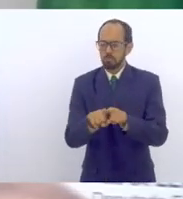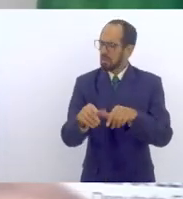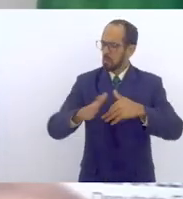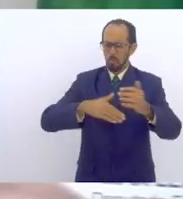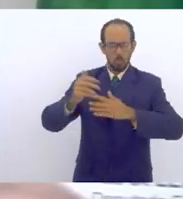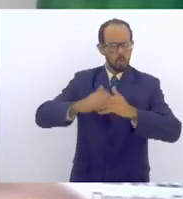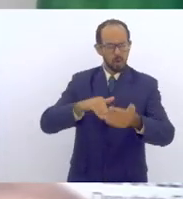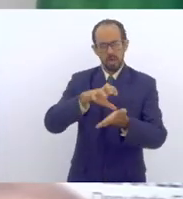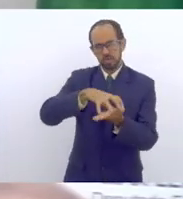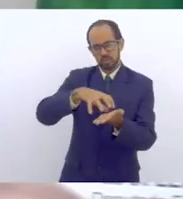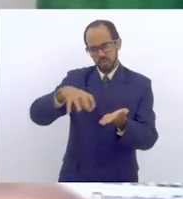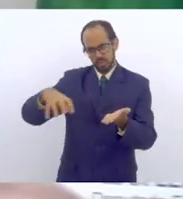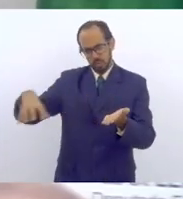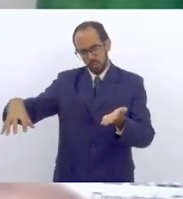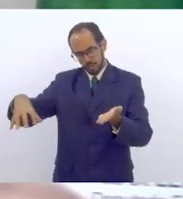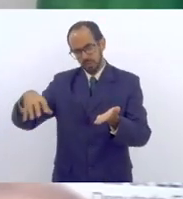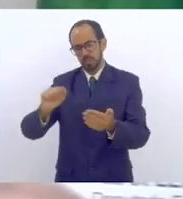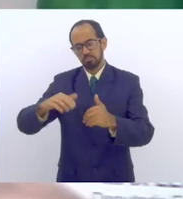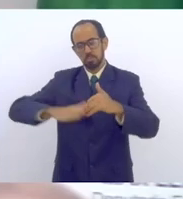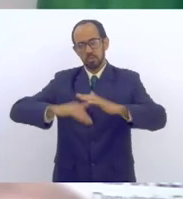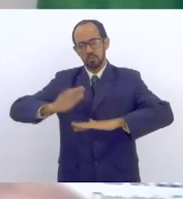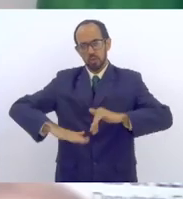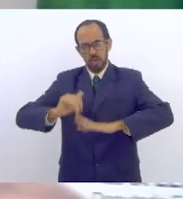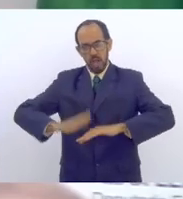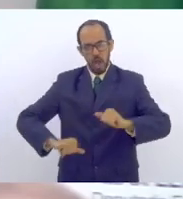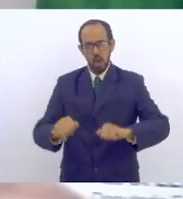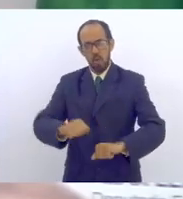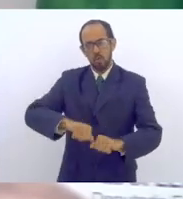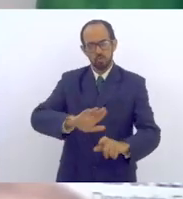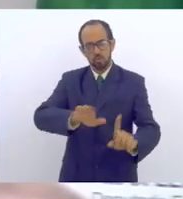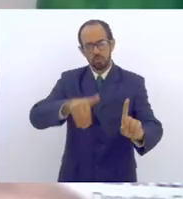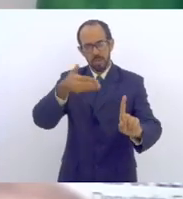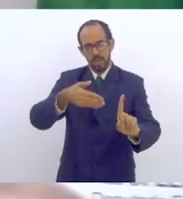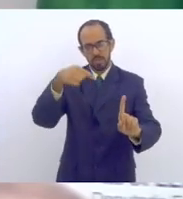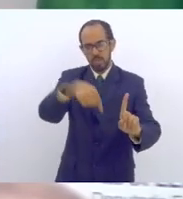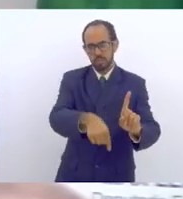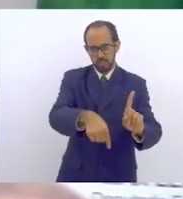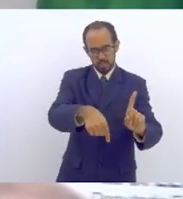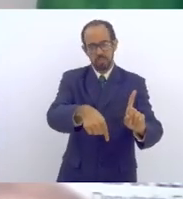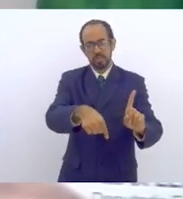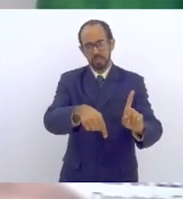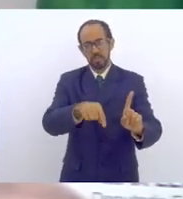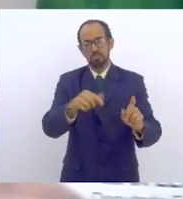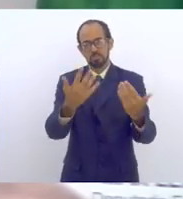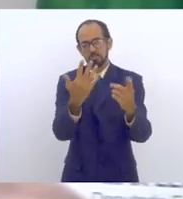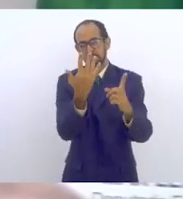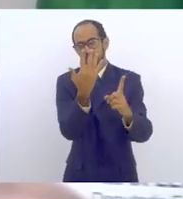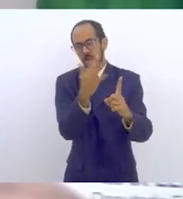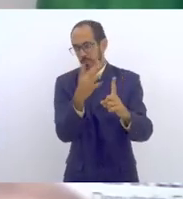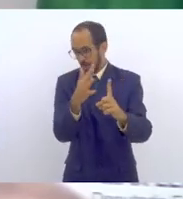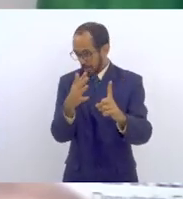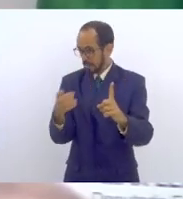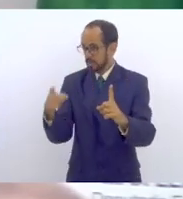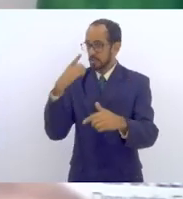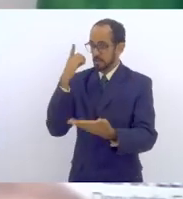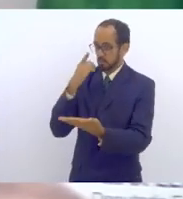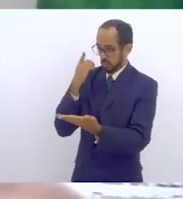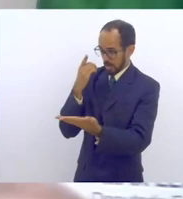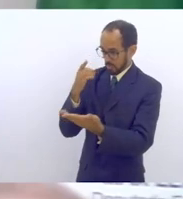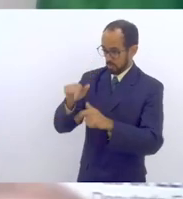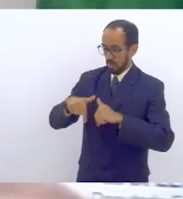área profissional dos homenageados aqui parabenizar o deputado pela iniciativa